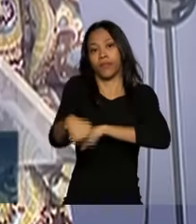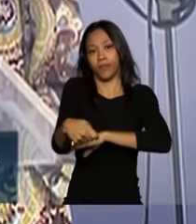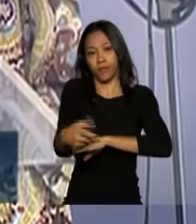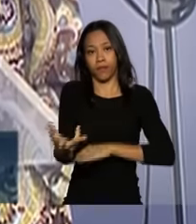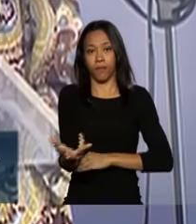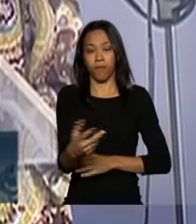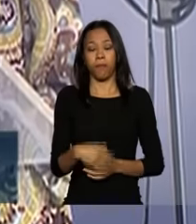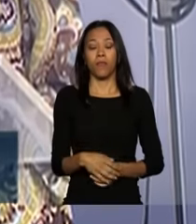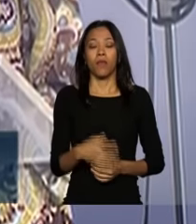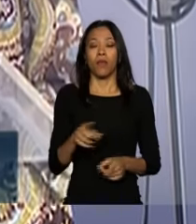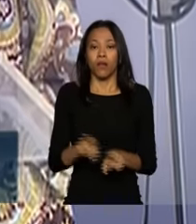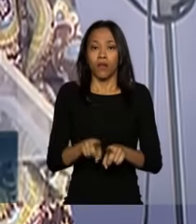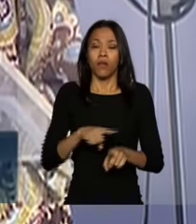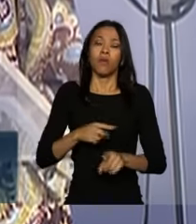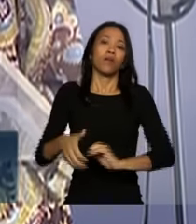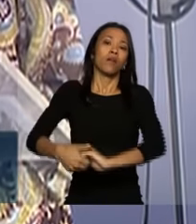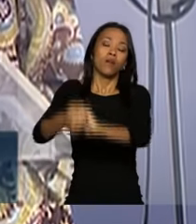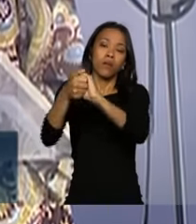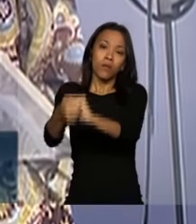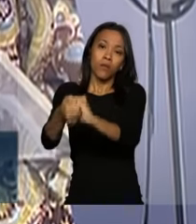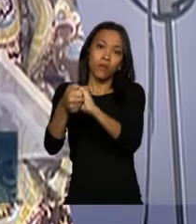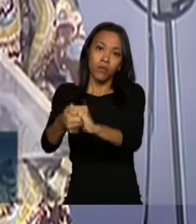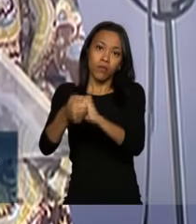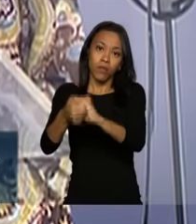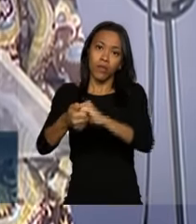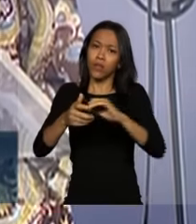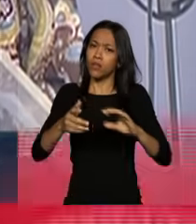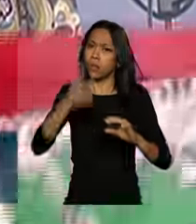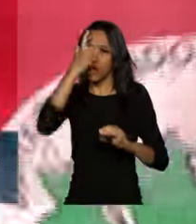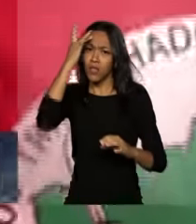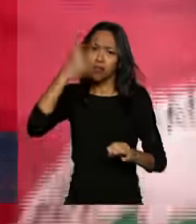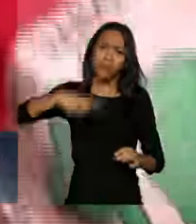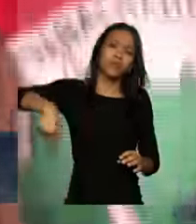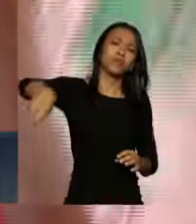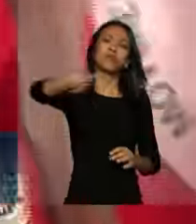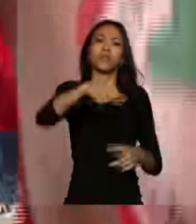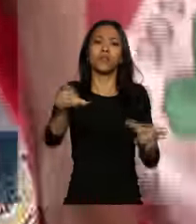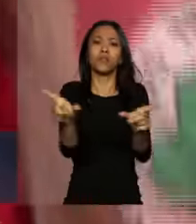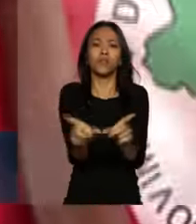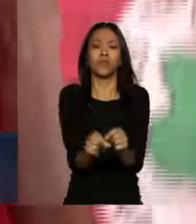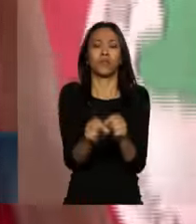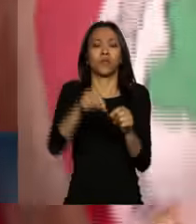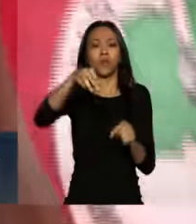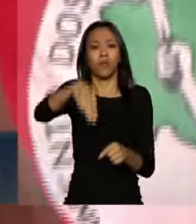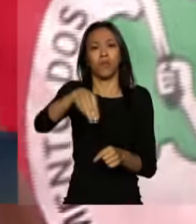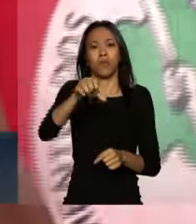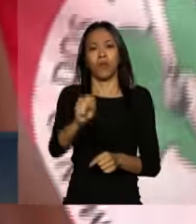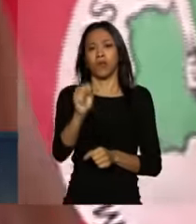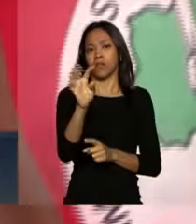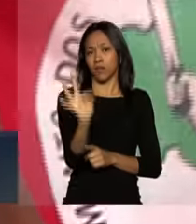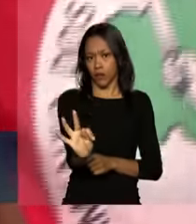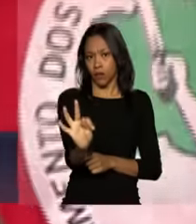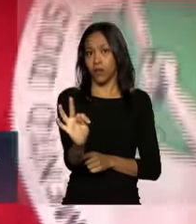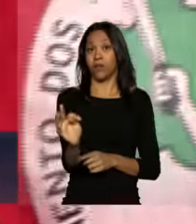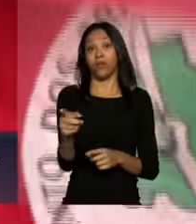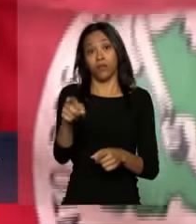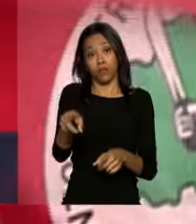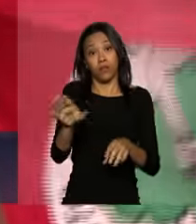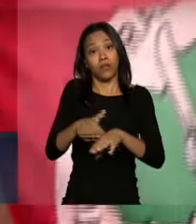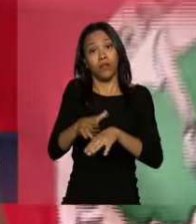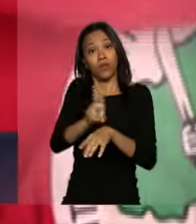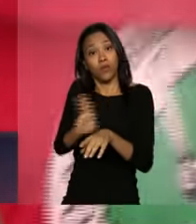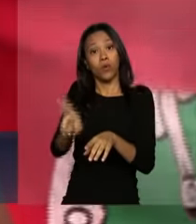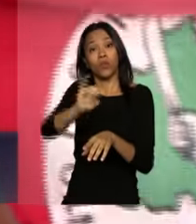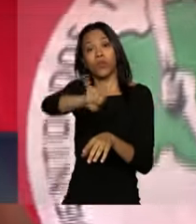Cumprimento também o pessoal todo do MST, ao cumprimentar o Jovanildo de